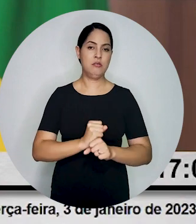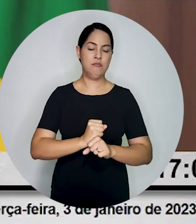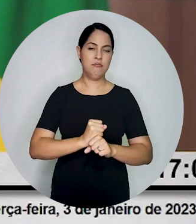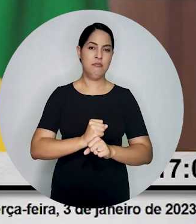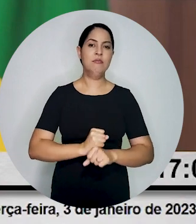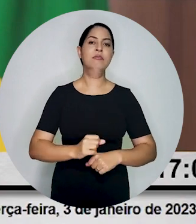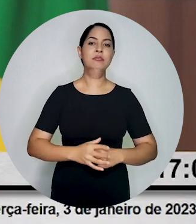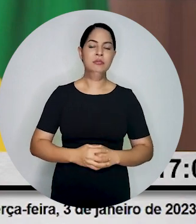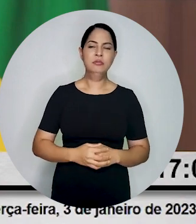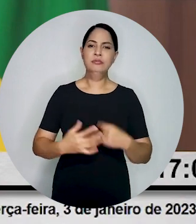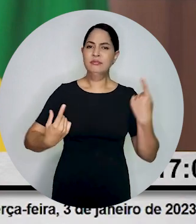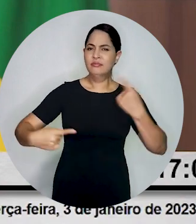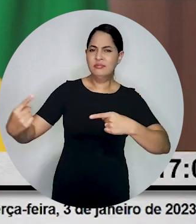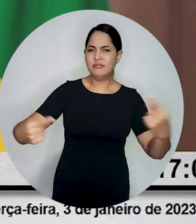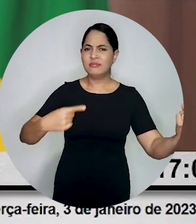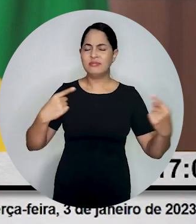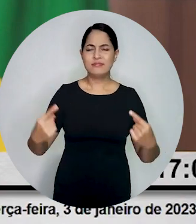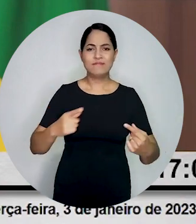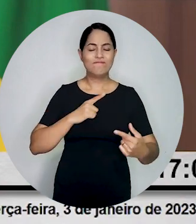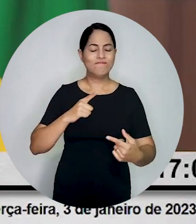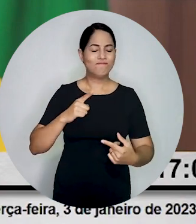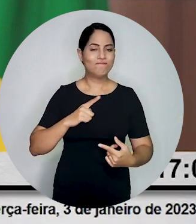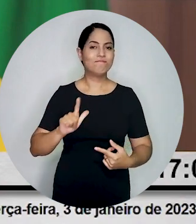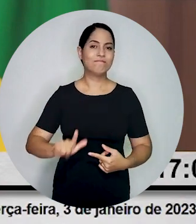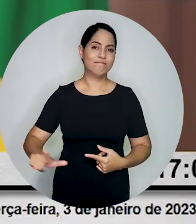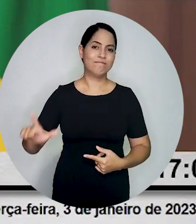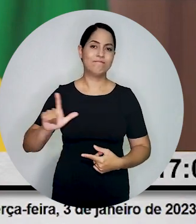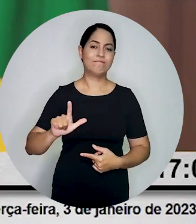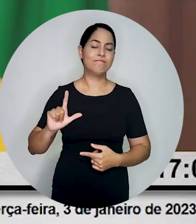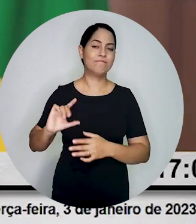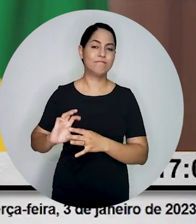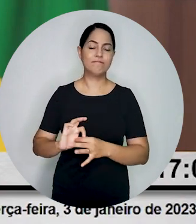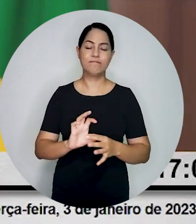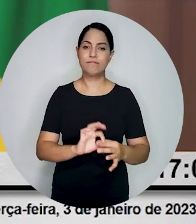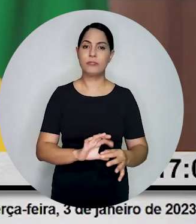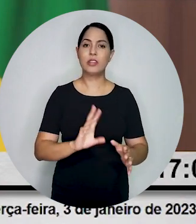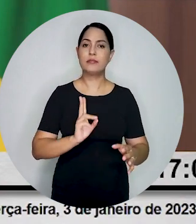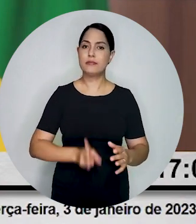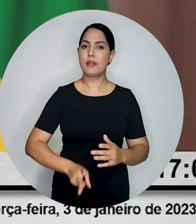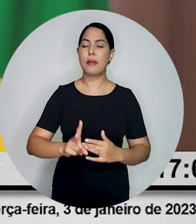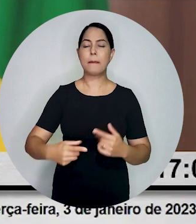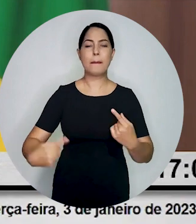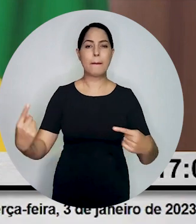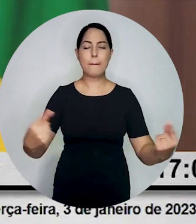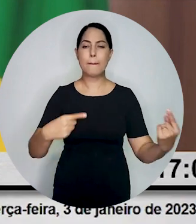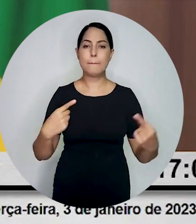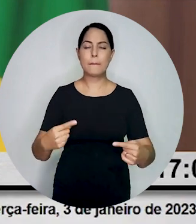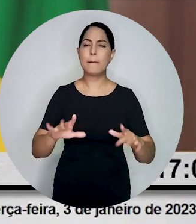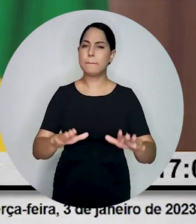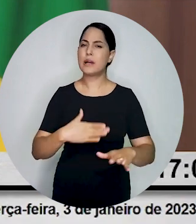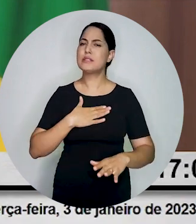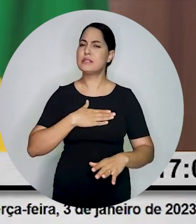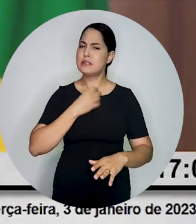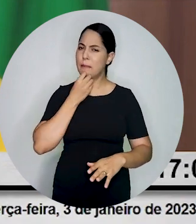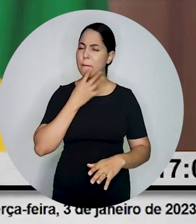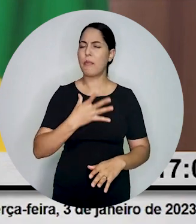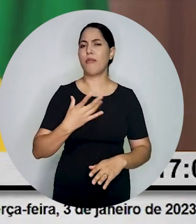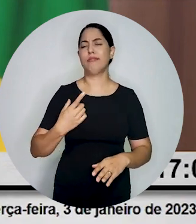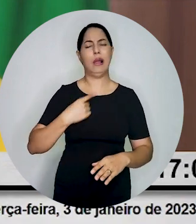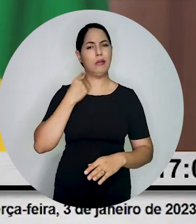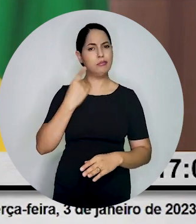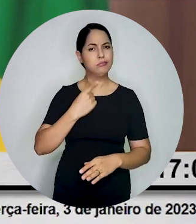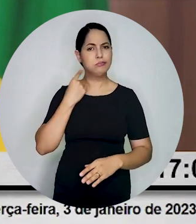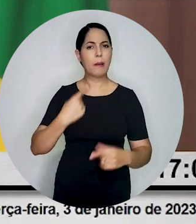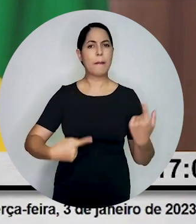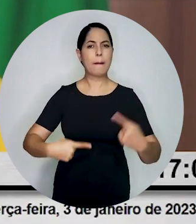anos. E aí vai uma discussão, e é natural da nossa classe, sempre a dialética, mas o gostoso